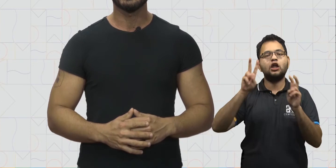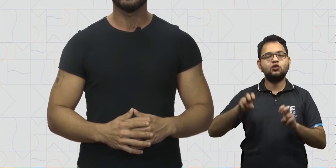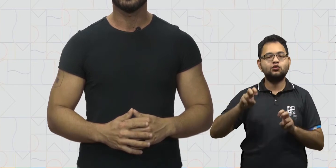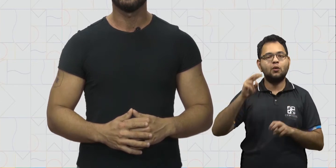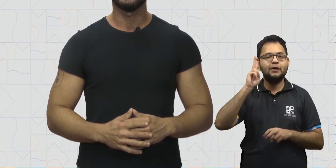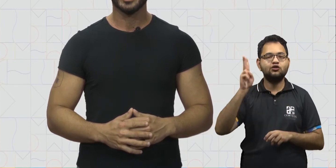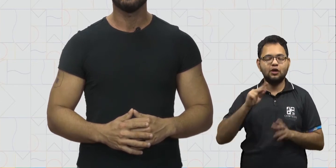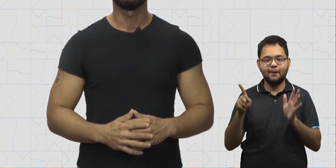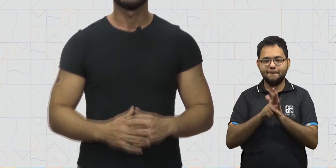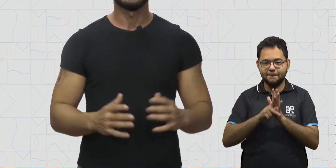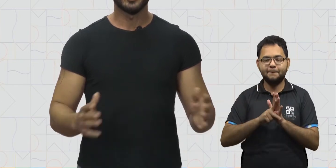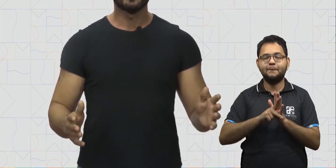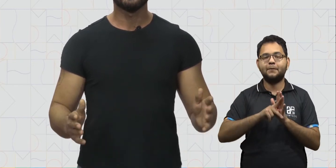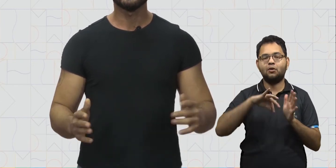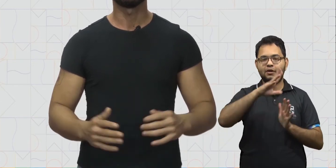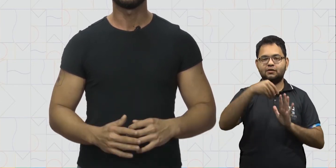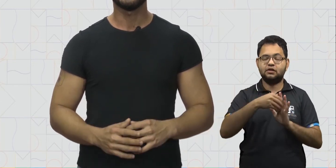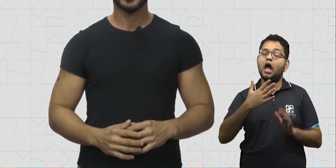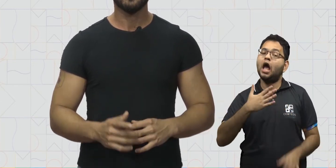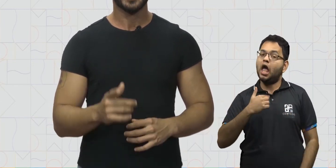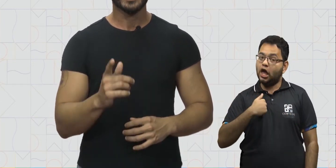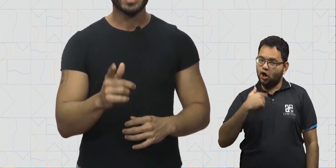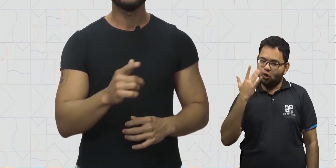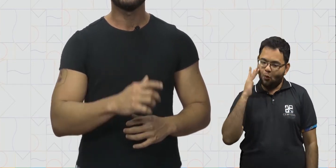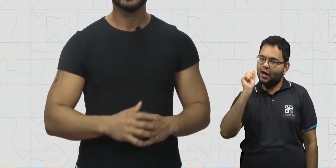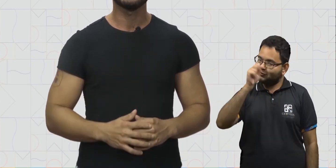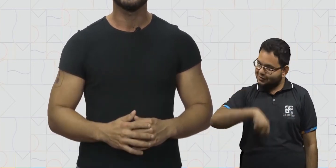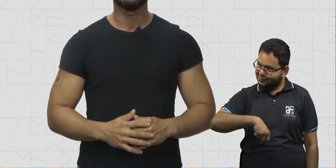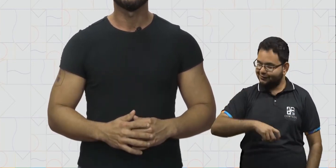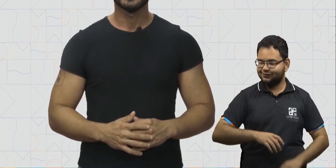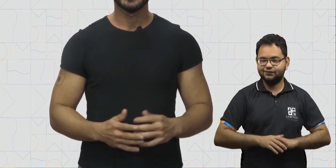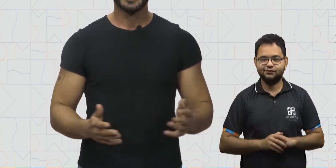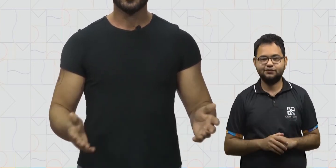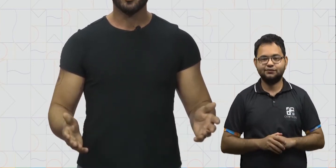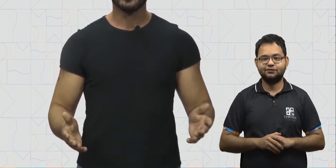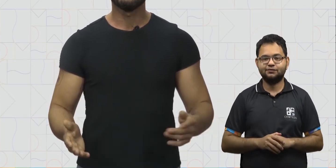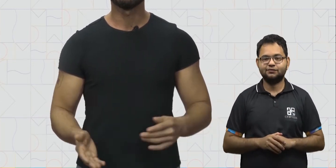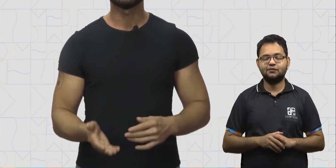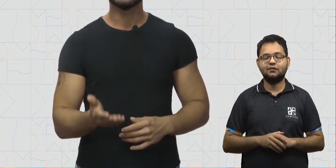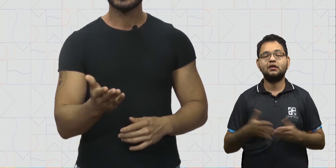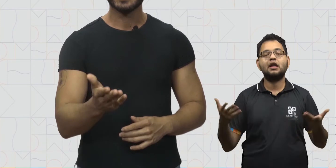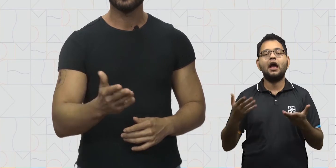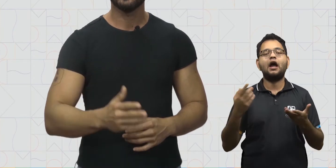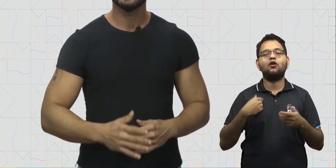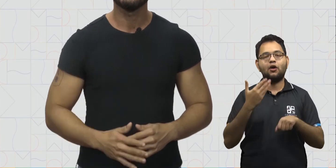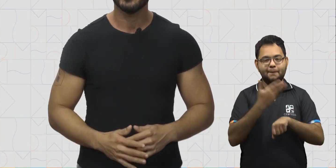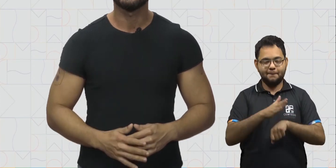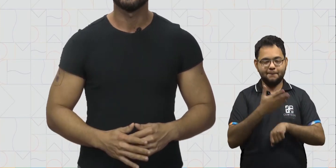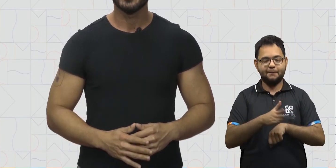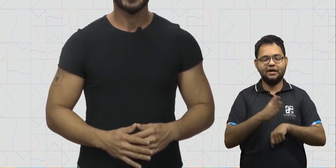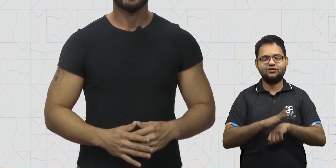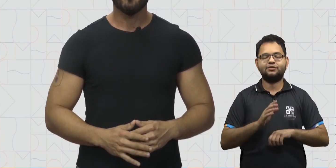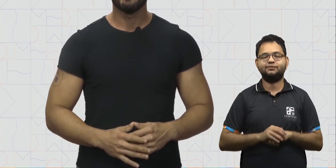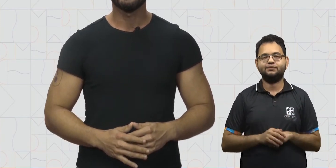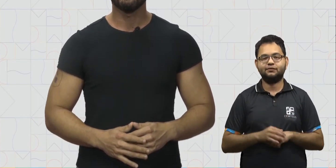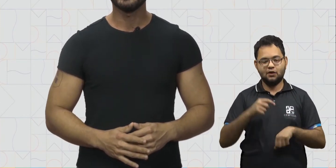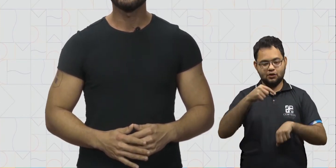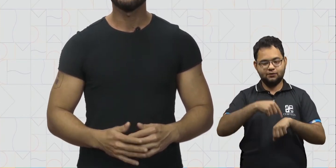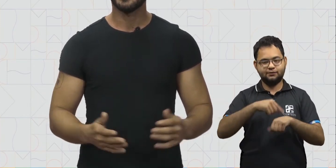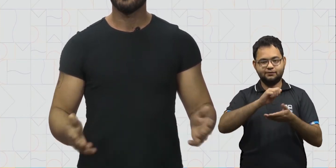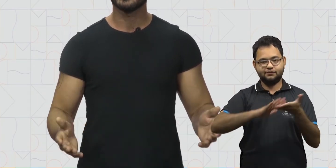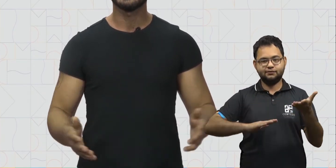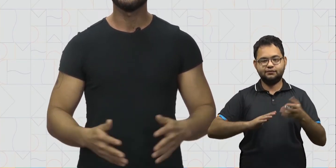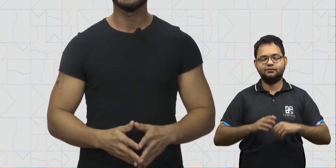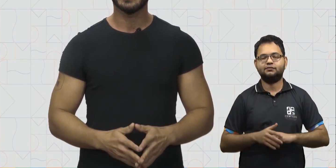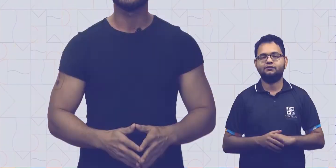ocupação da Amazônia colonial? Eu, professor Daniel, acredito que sim. Agora vamos testar seu conhecimento. Acompanhe